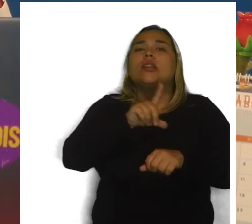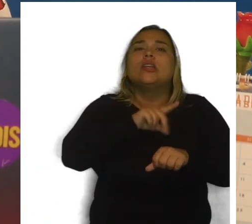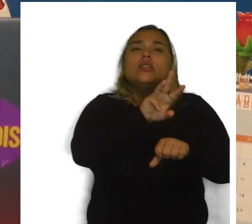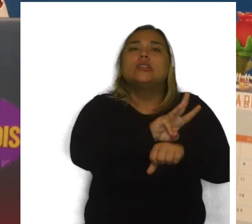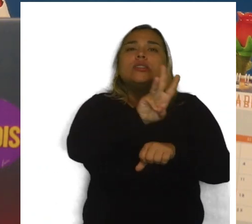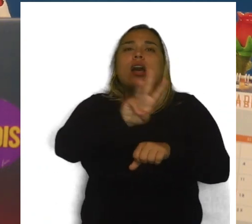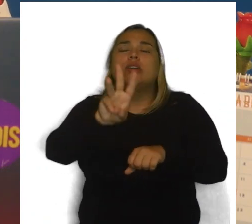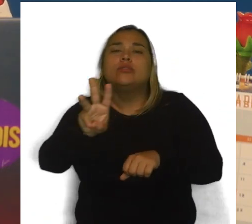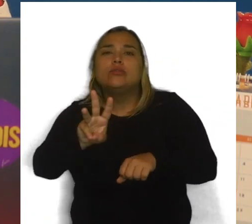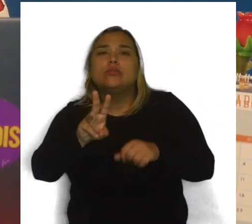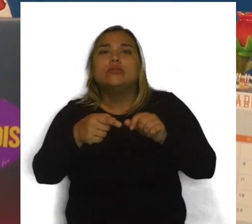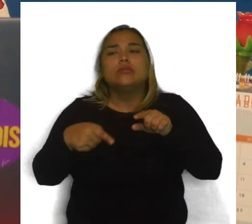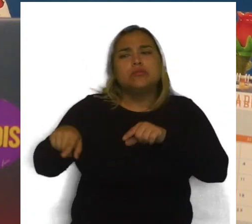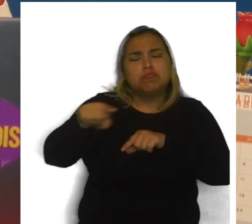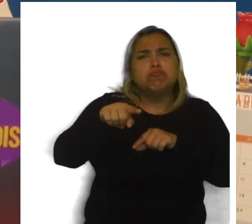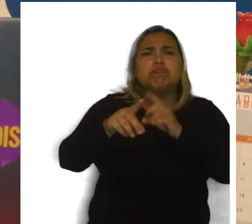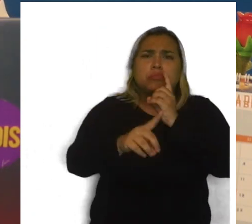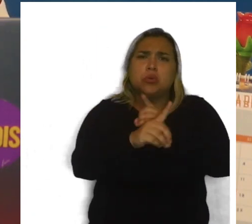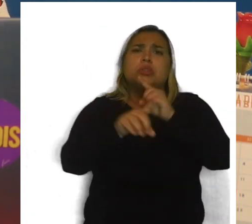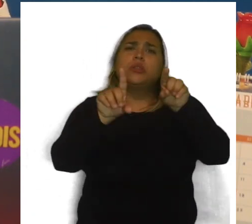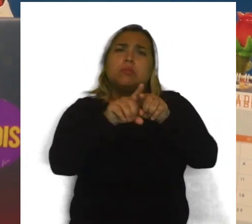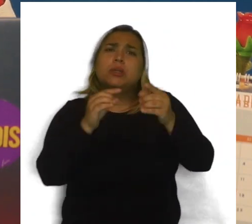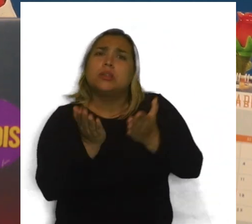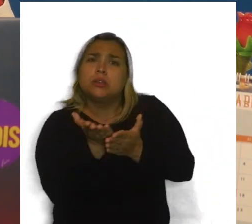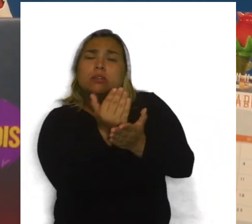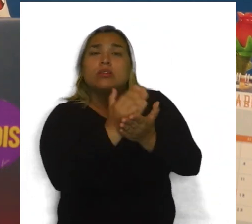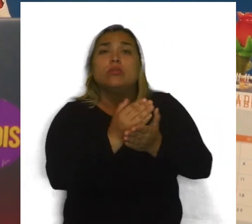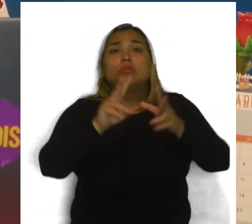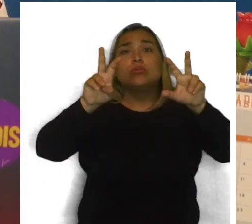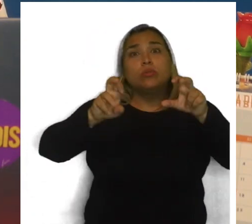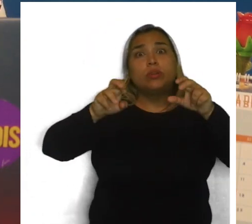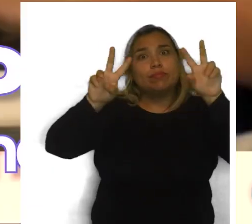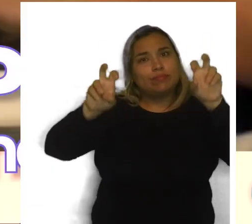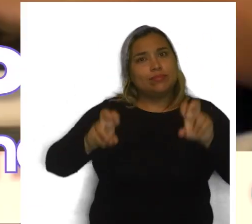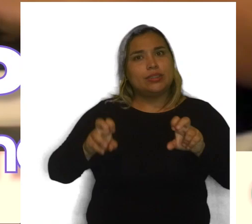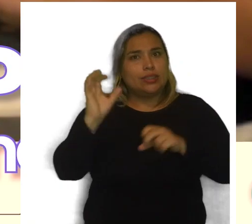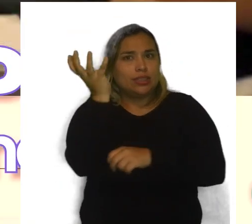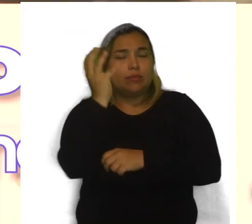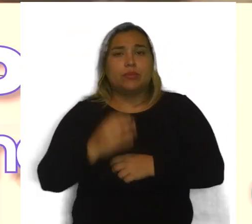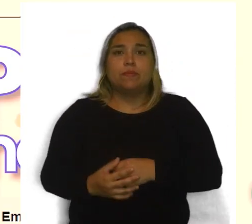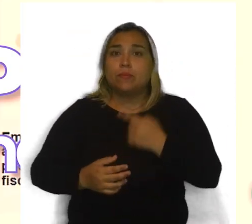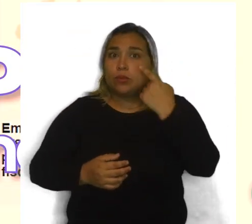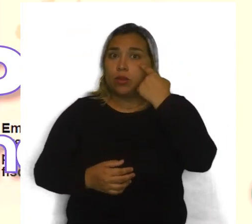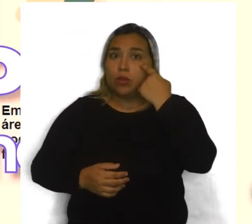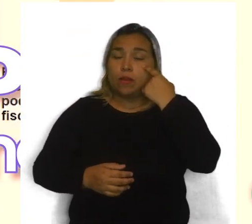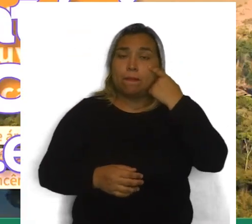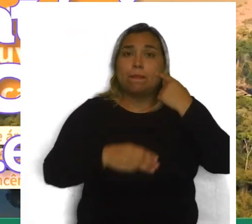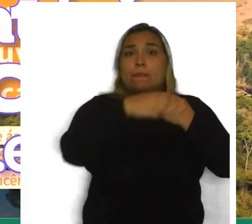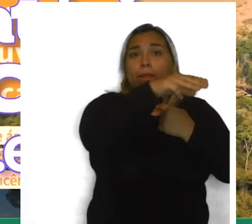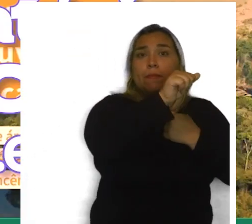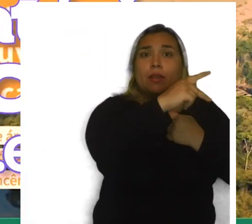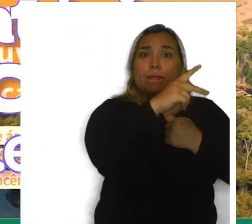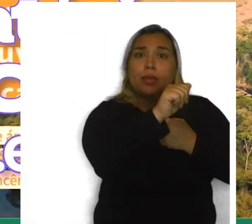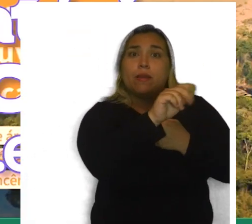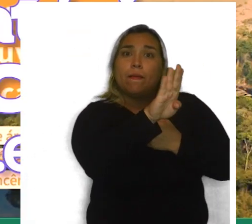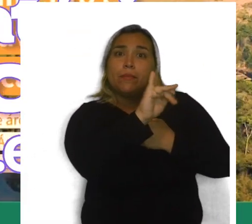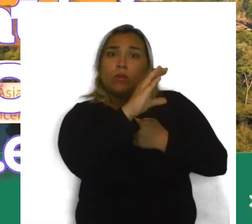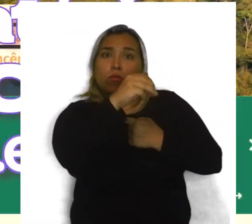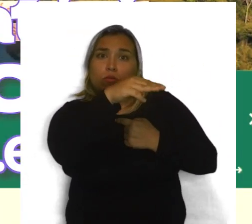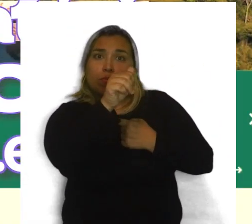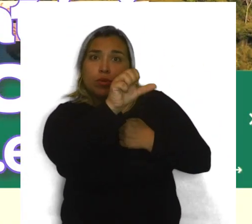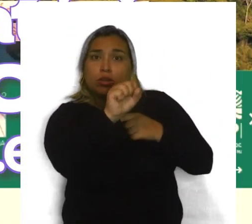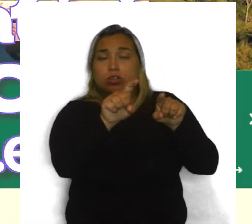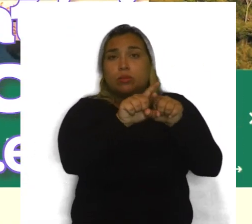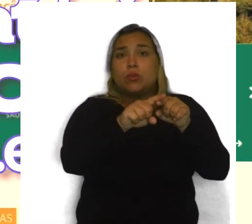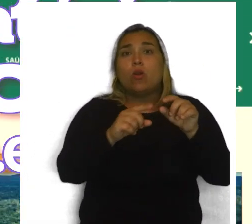sites onde podes encontrar dados relacionados à pauta do clima. Tem o mapbiomas.org, o do Observatório do Clima,